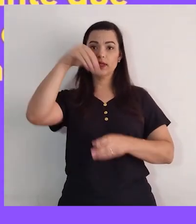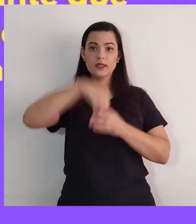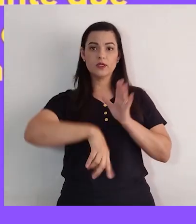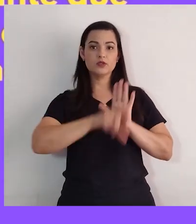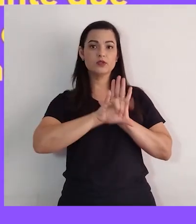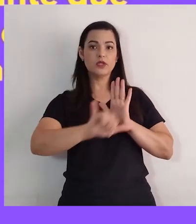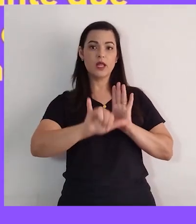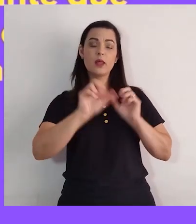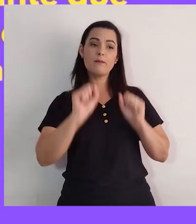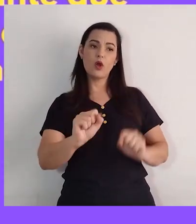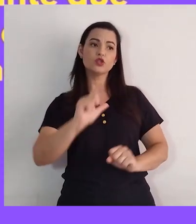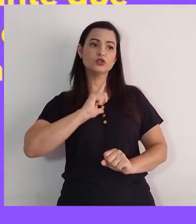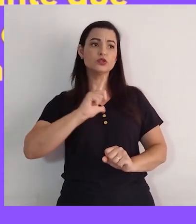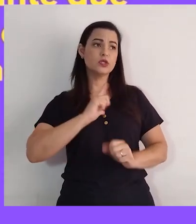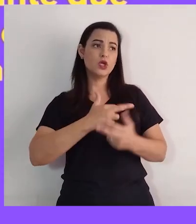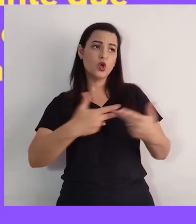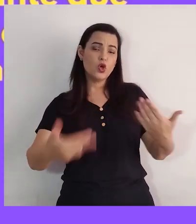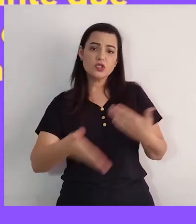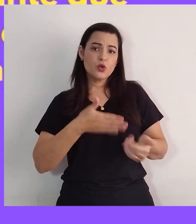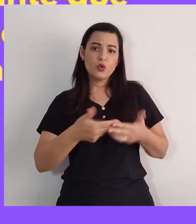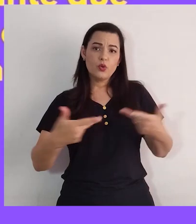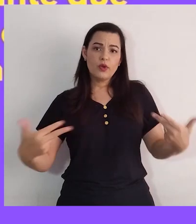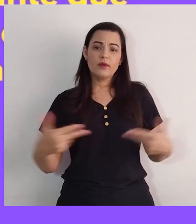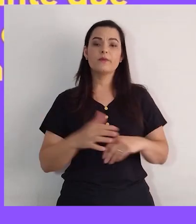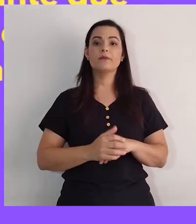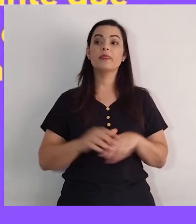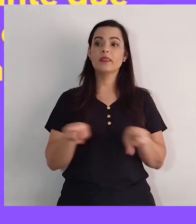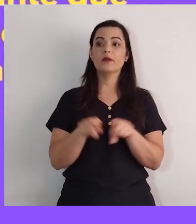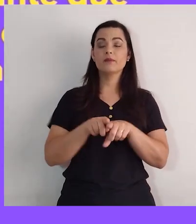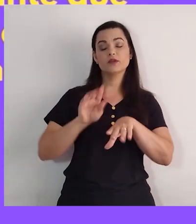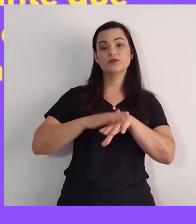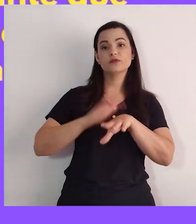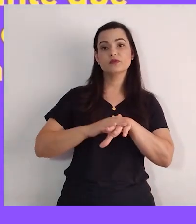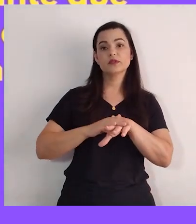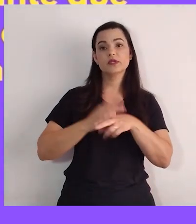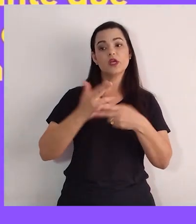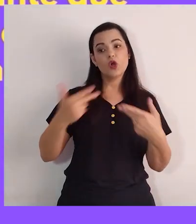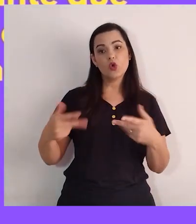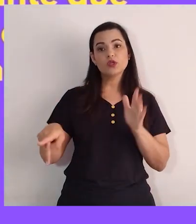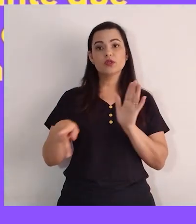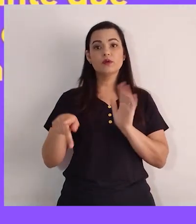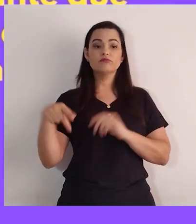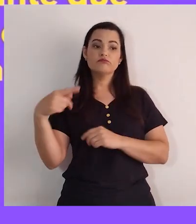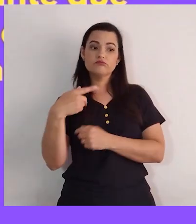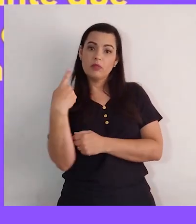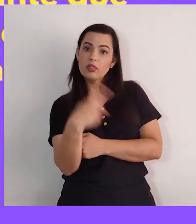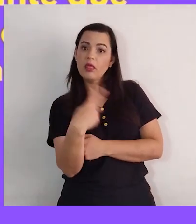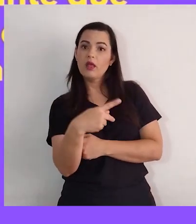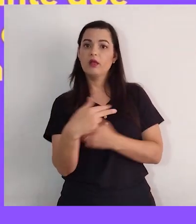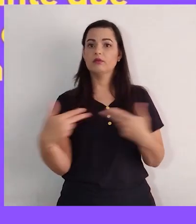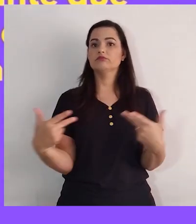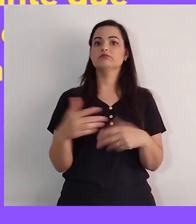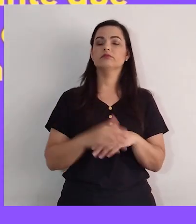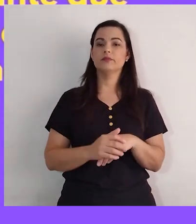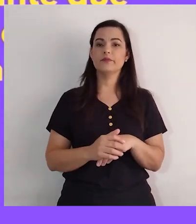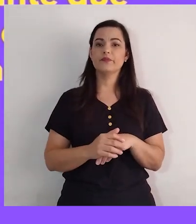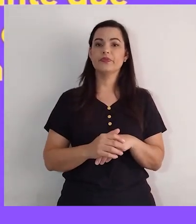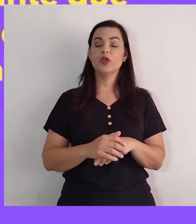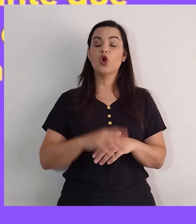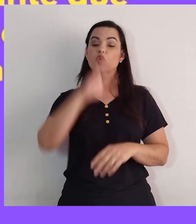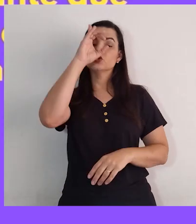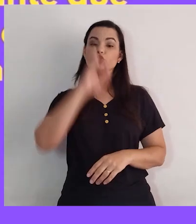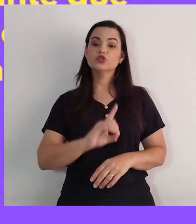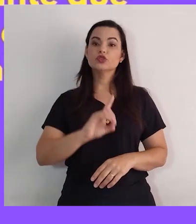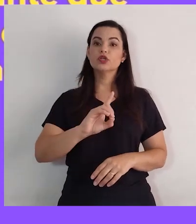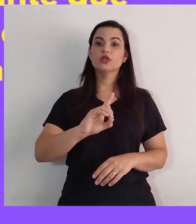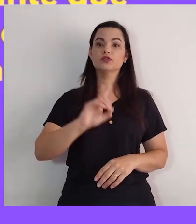usufruir de um bem, e também de determinar o que é feito com ele. Ou seja, o direito de propriedade garante que qualquer cidadão